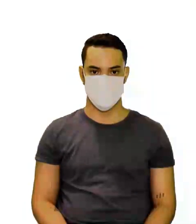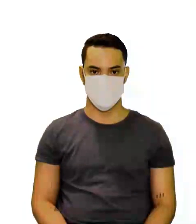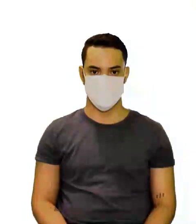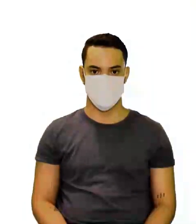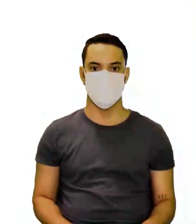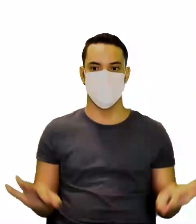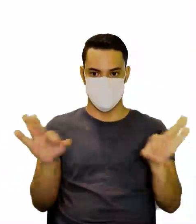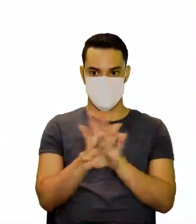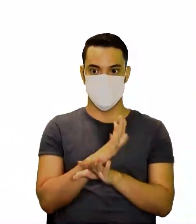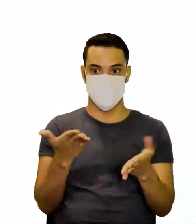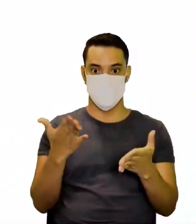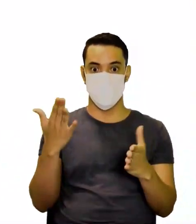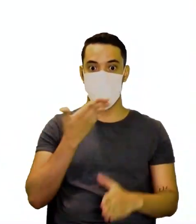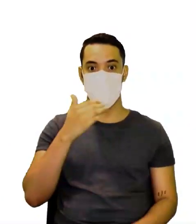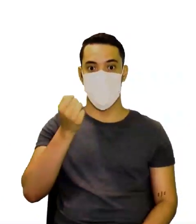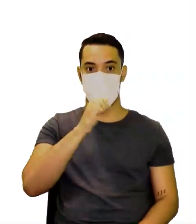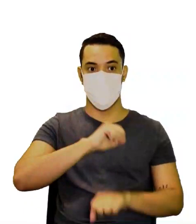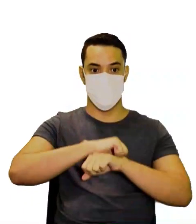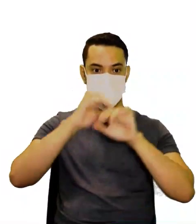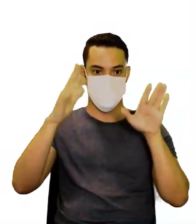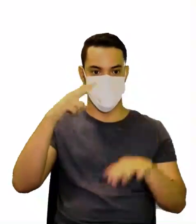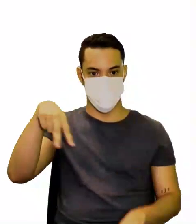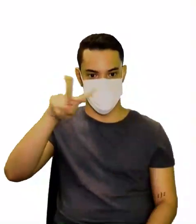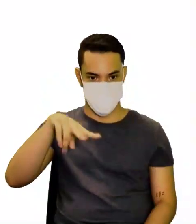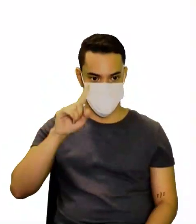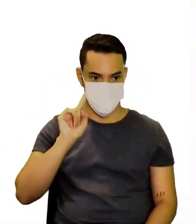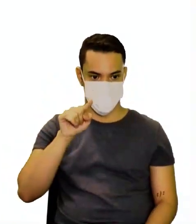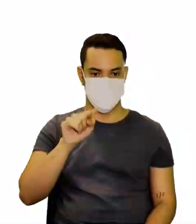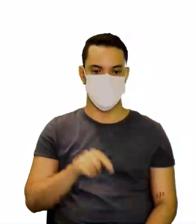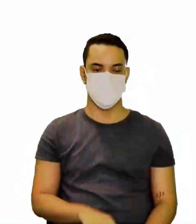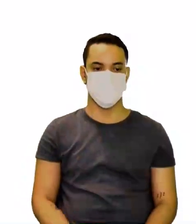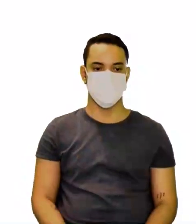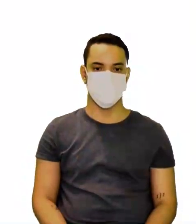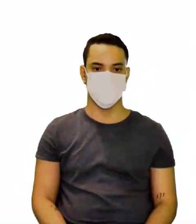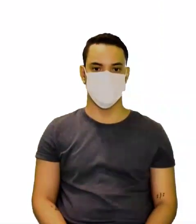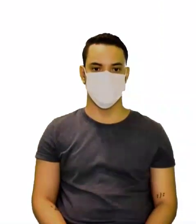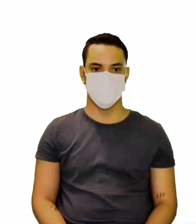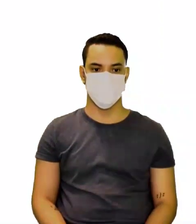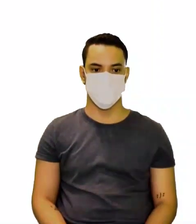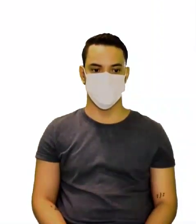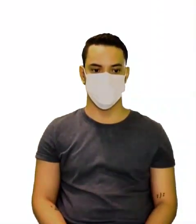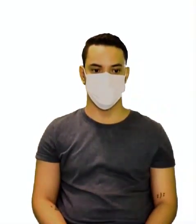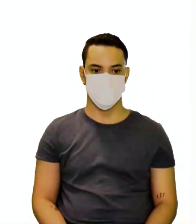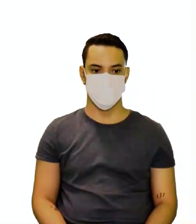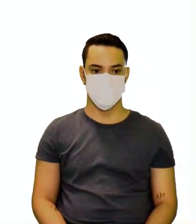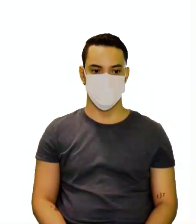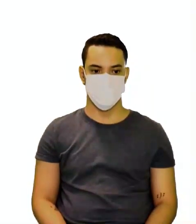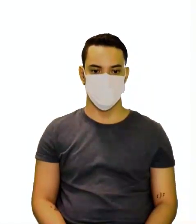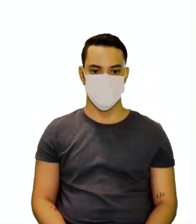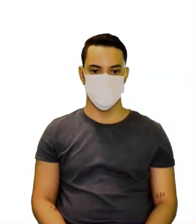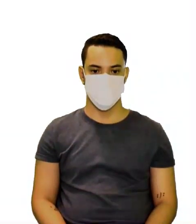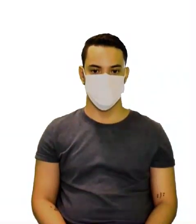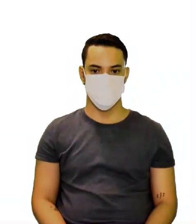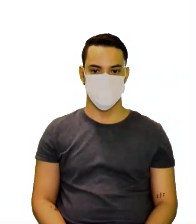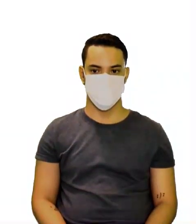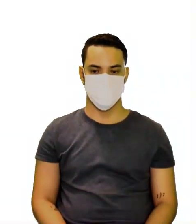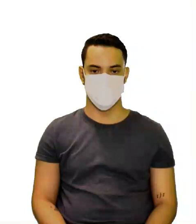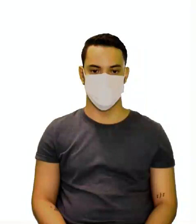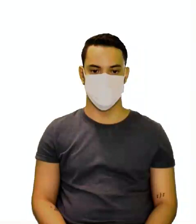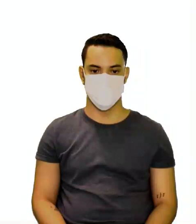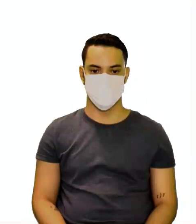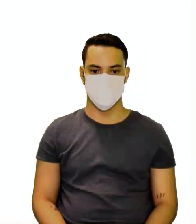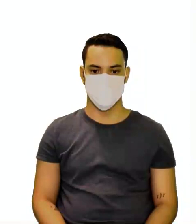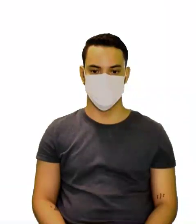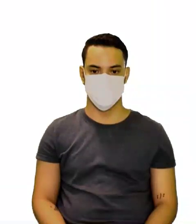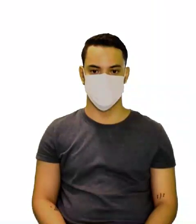Pronto, tá melhor para vocês verem. Deixa eu pegar a caneta de novo, vou trocar de cor, pronto, tá aqui.